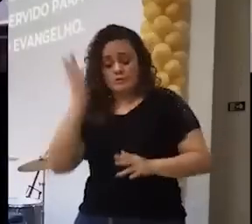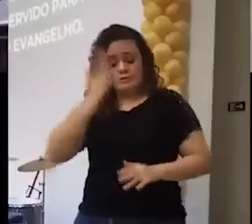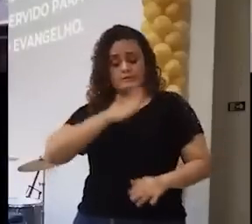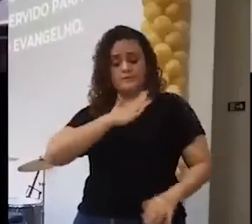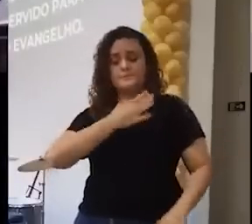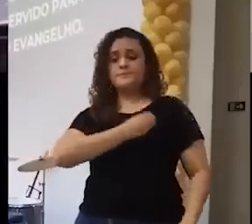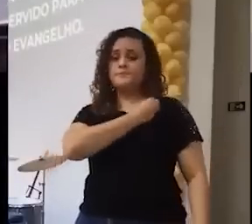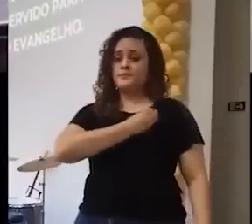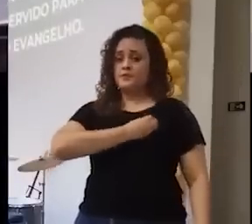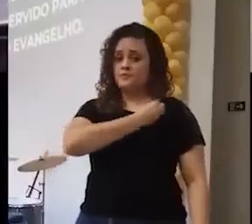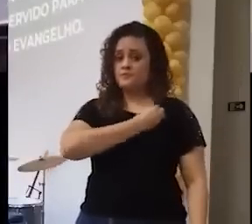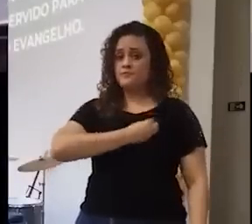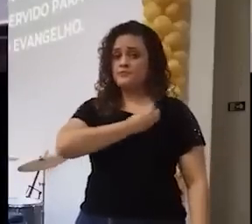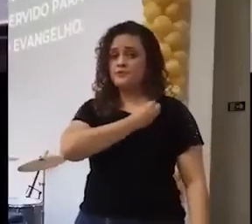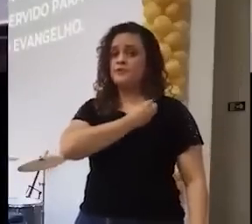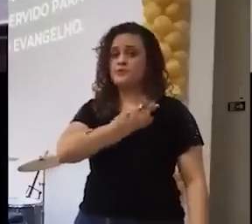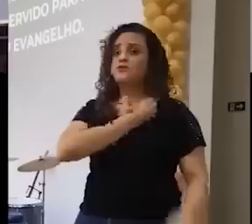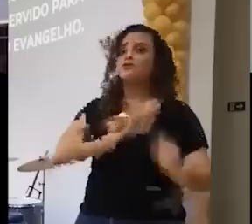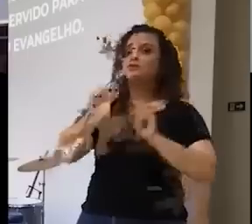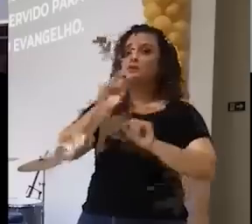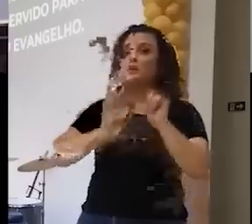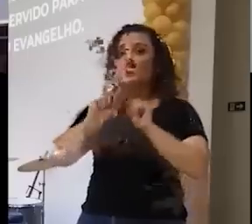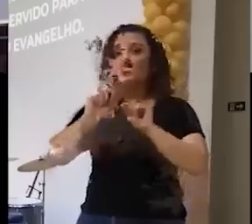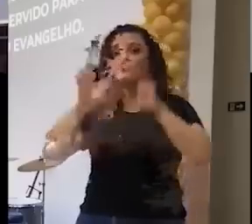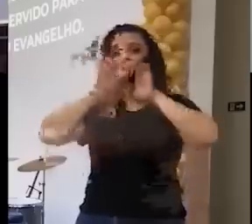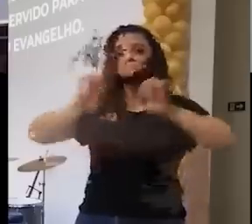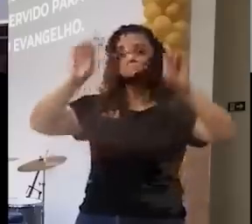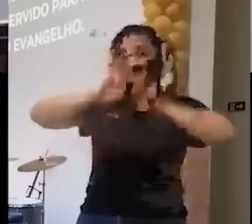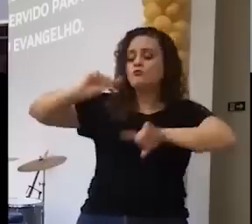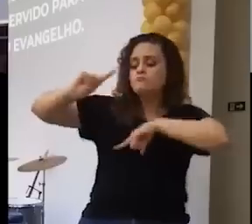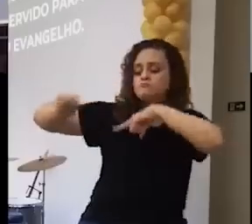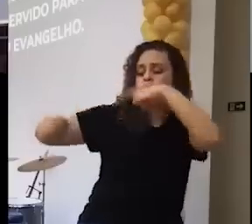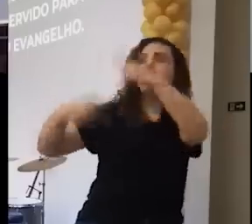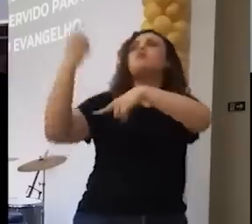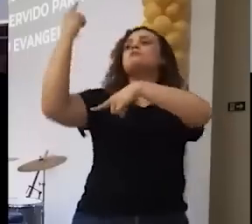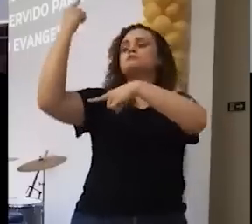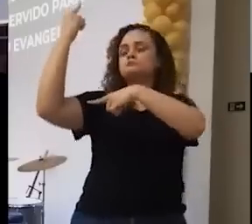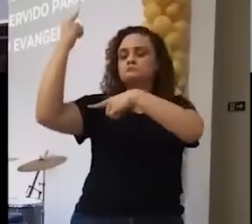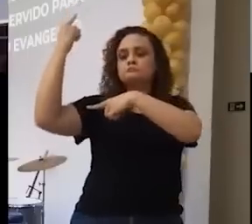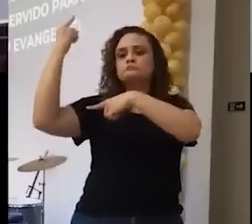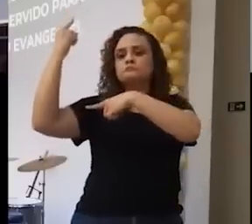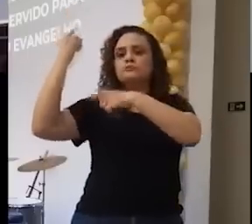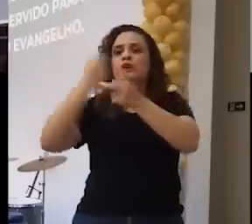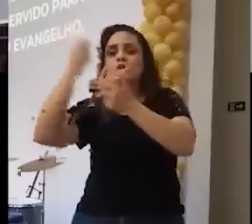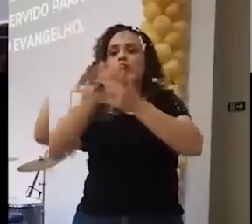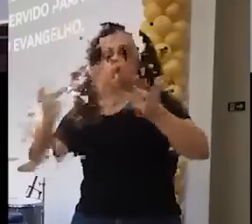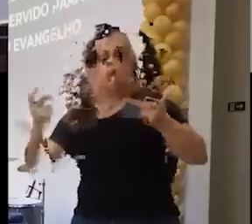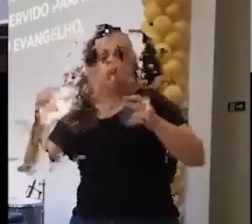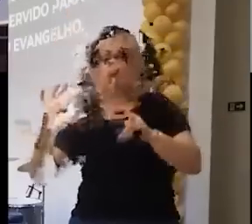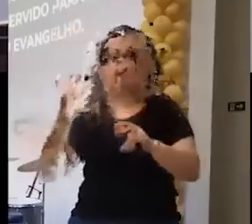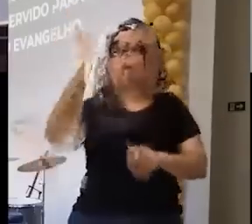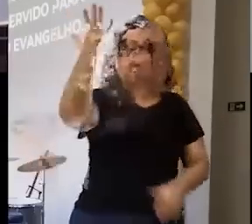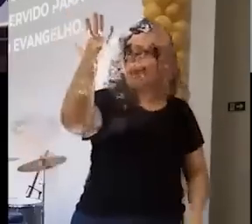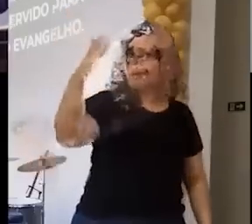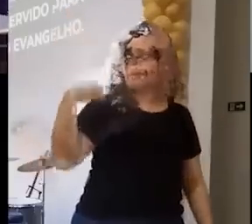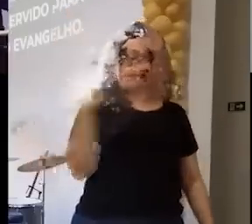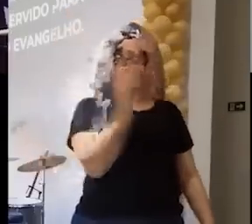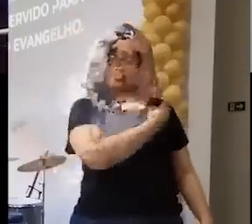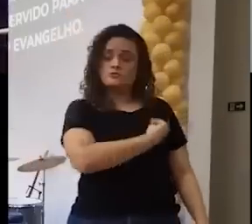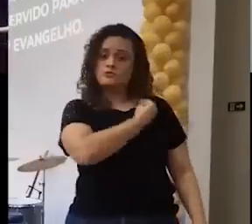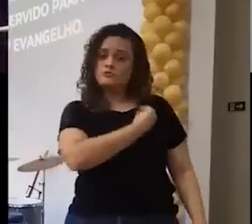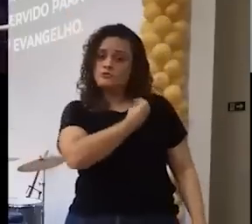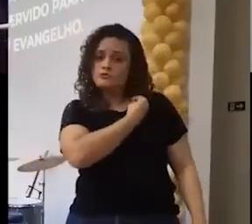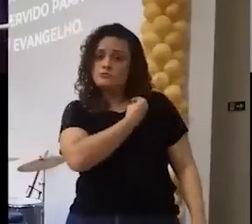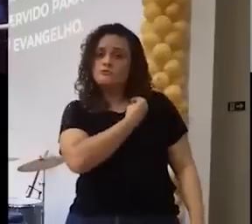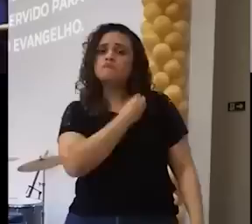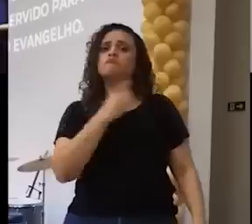antes contribuído para o progresso do Evangelho. As coisas que nos acontecem são as circunstâncias da